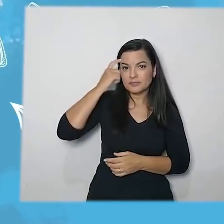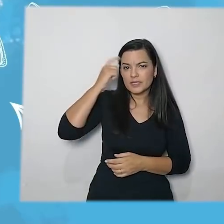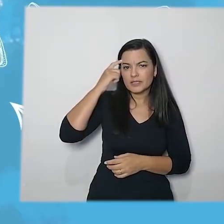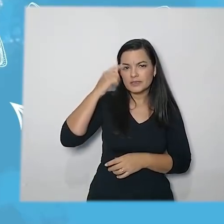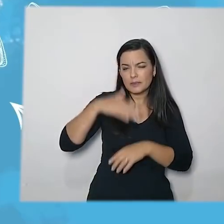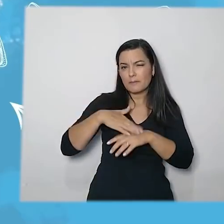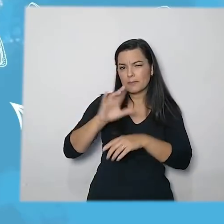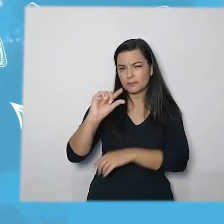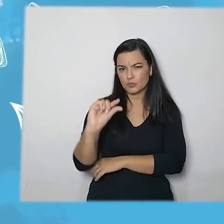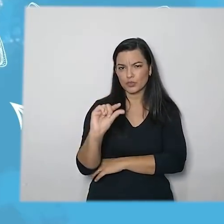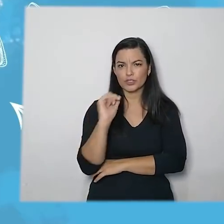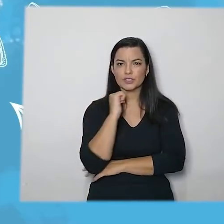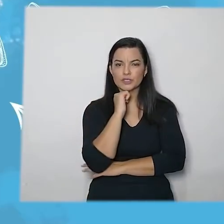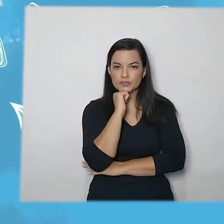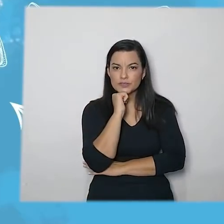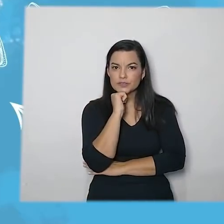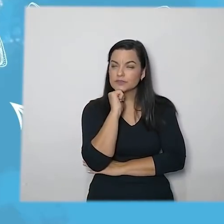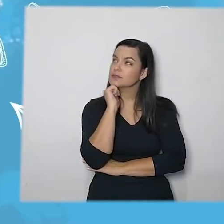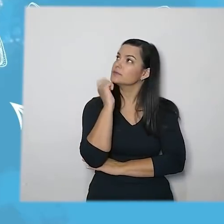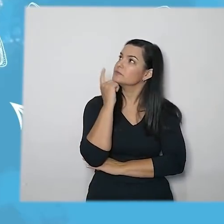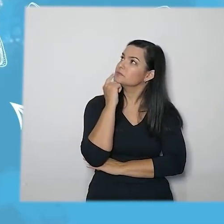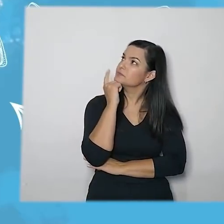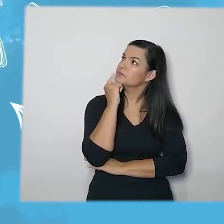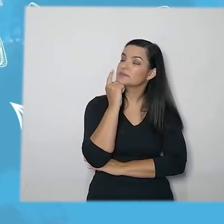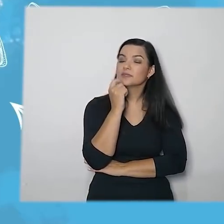Pensa aí só mais um pouquinho.